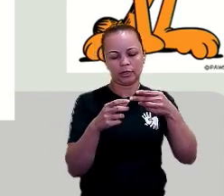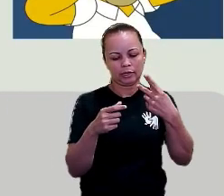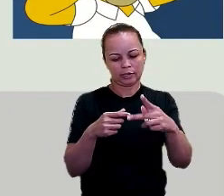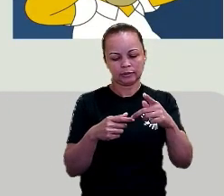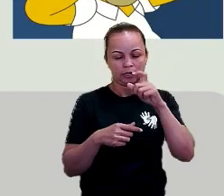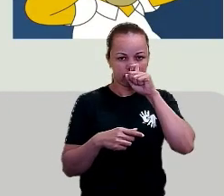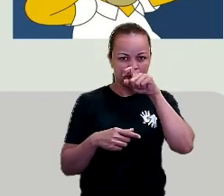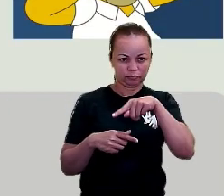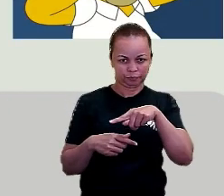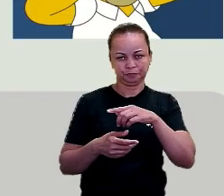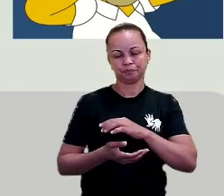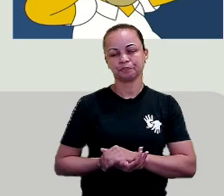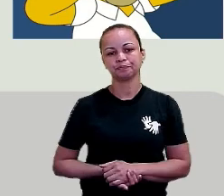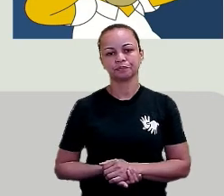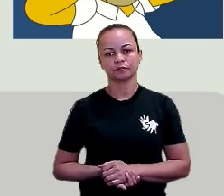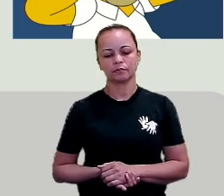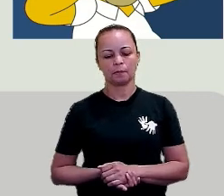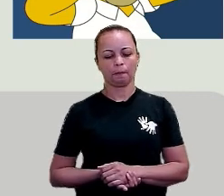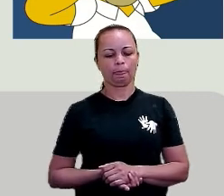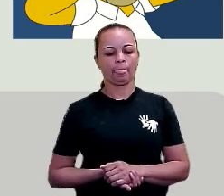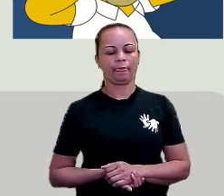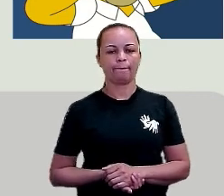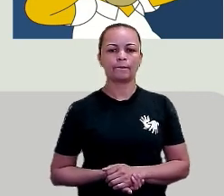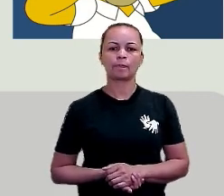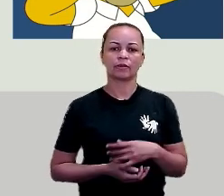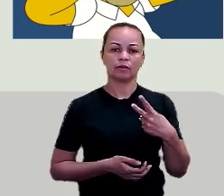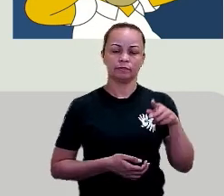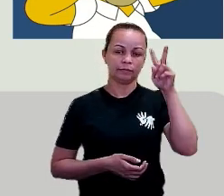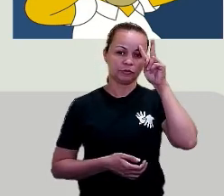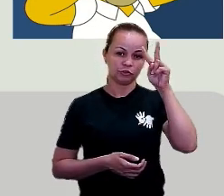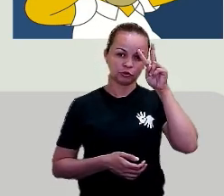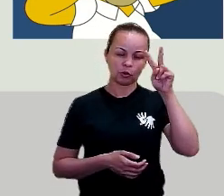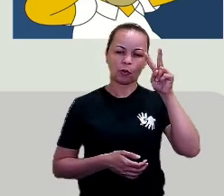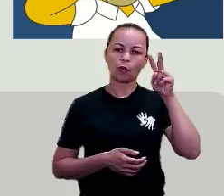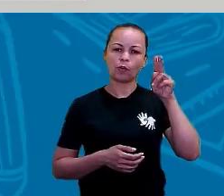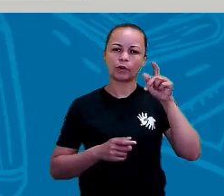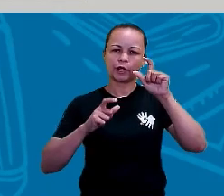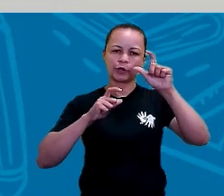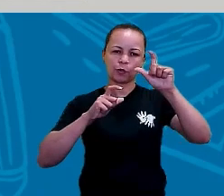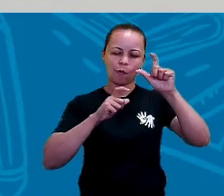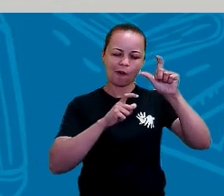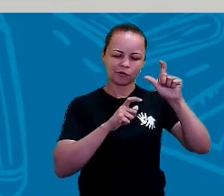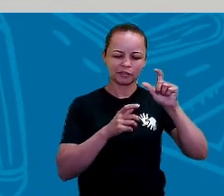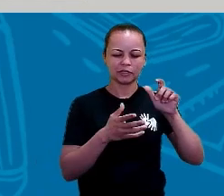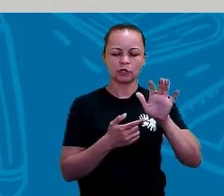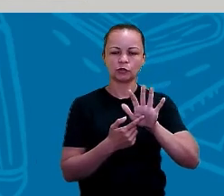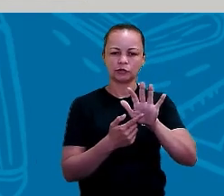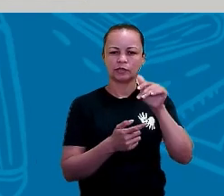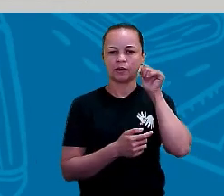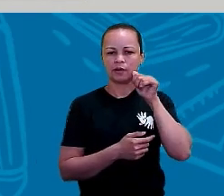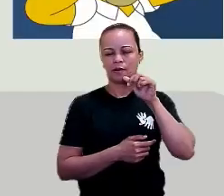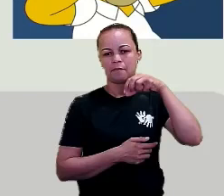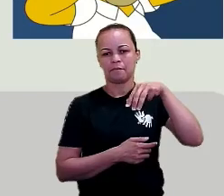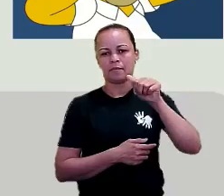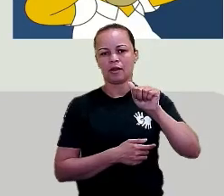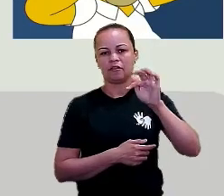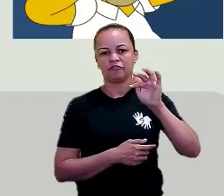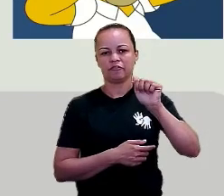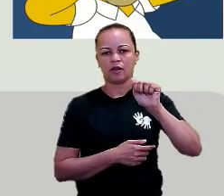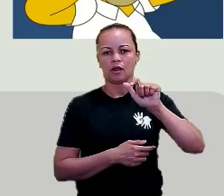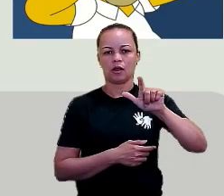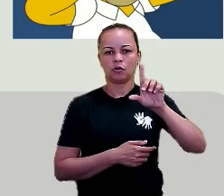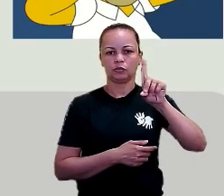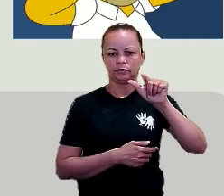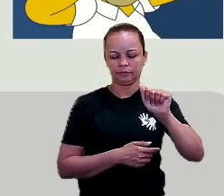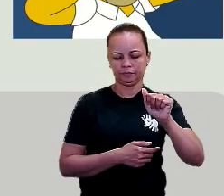bom? Seguindo, olha uma história em quadrinhos aqui de Mafalda que eu trouxe para vocês, presta atenção, foca aí na